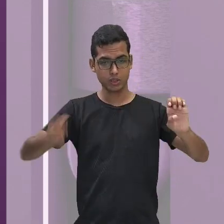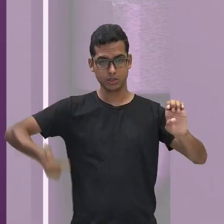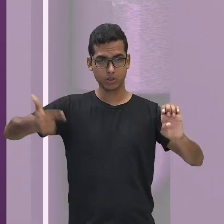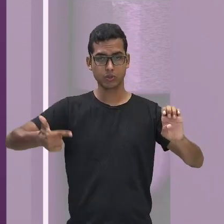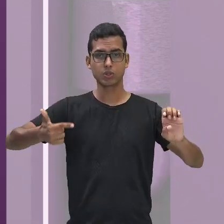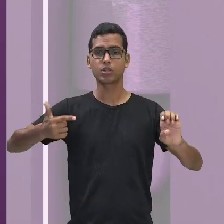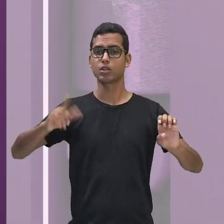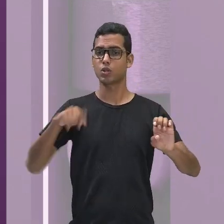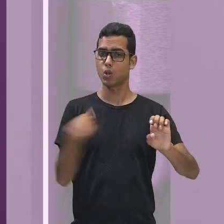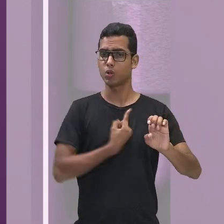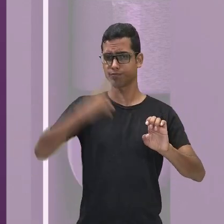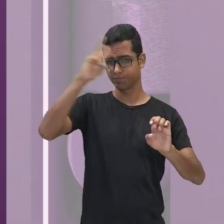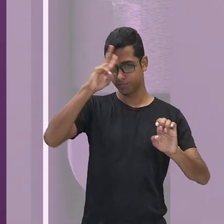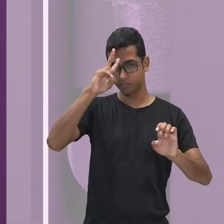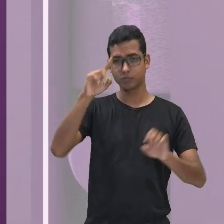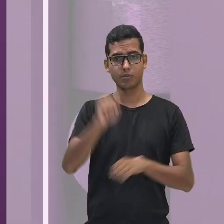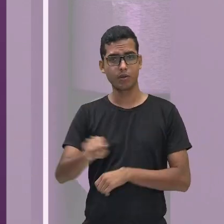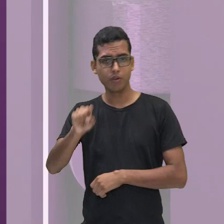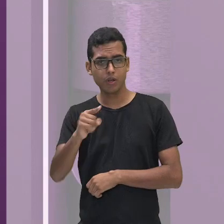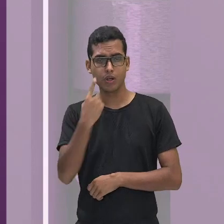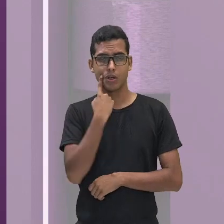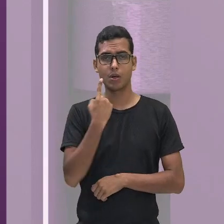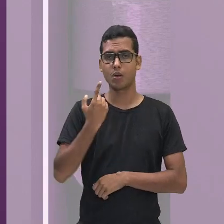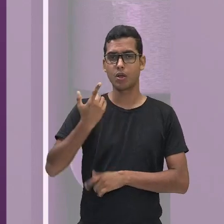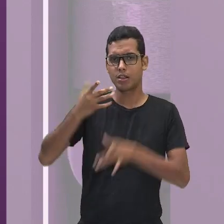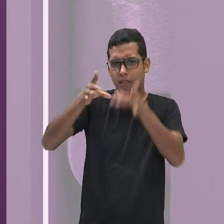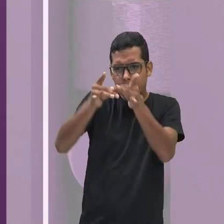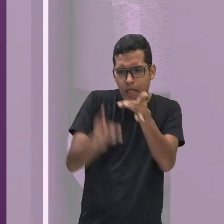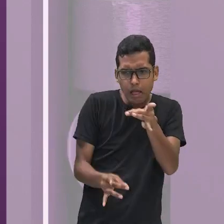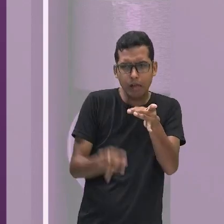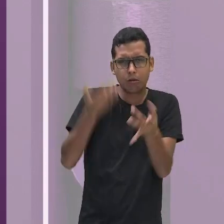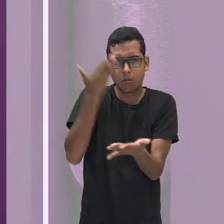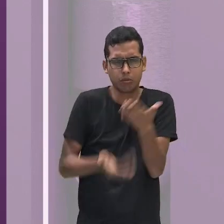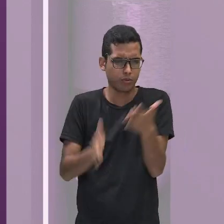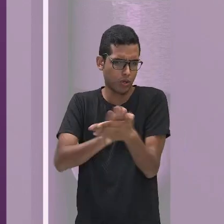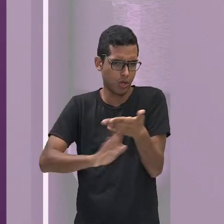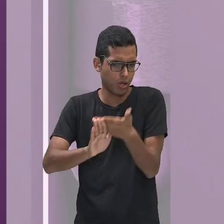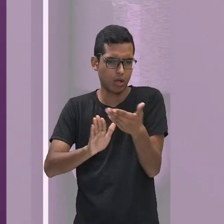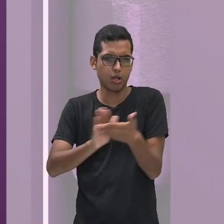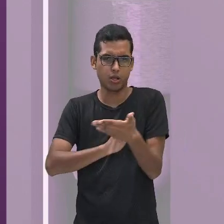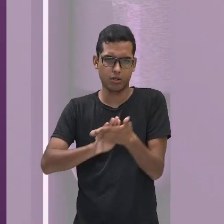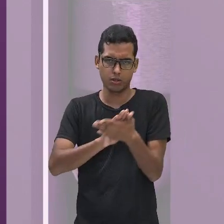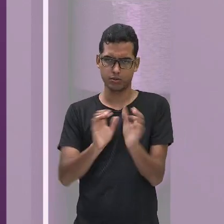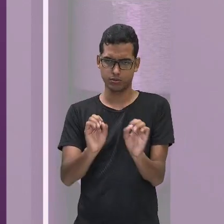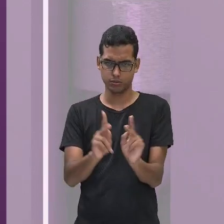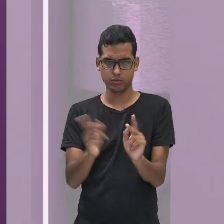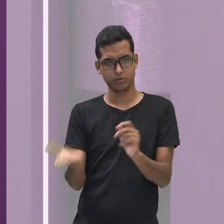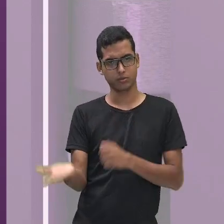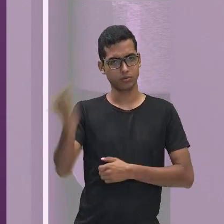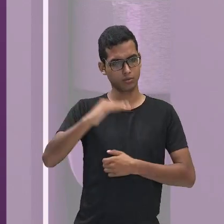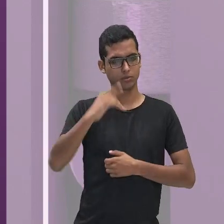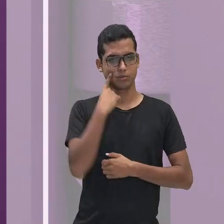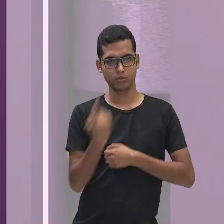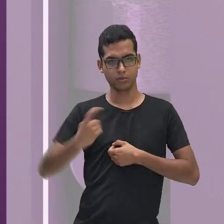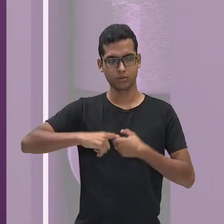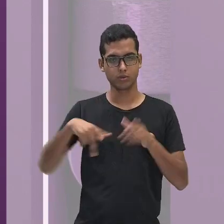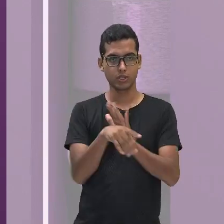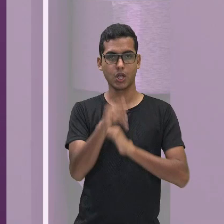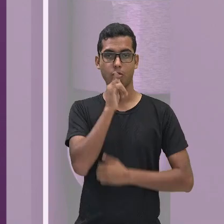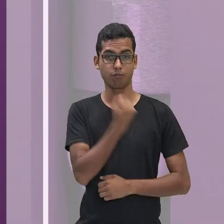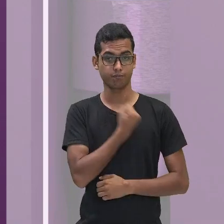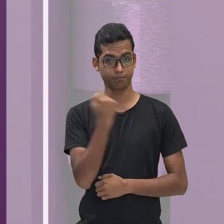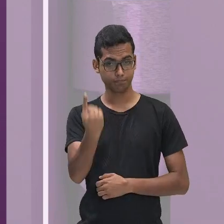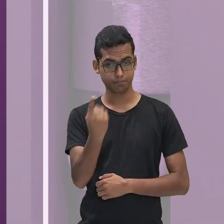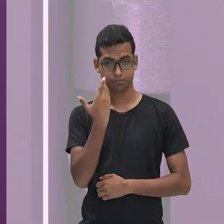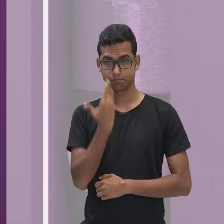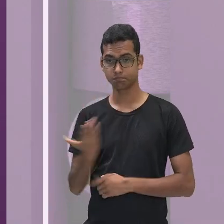grau, nós vamos reforçar aqui para você não perder nenhum detalhe aí da construção desse resultado, tá bom? Vamos voltar então lá para o nosso exemplo 1, que